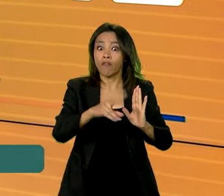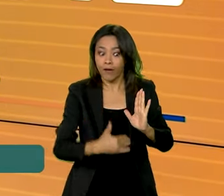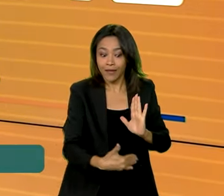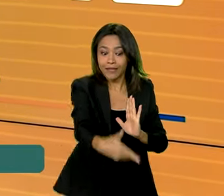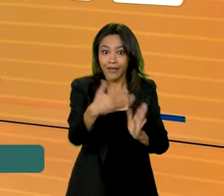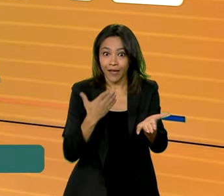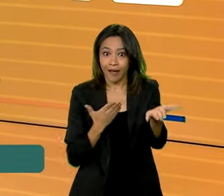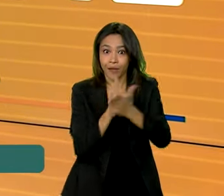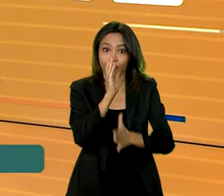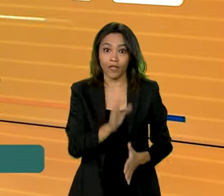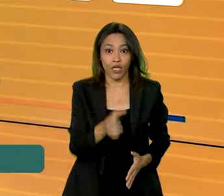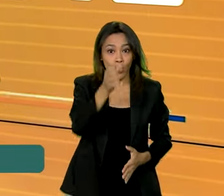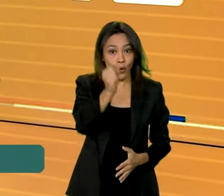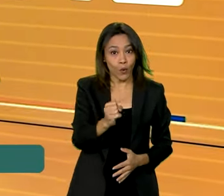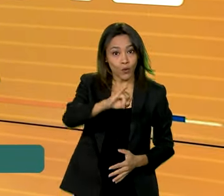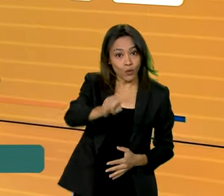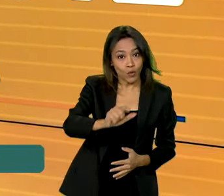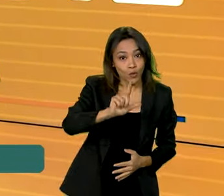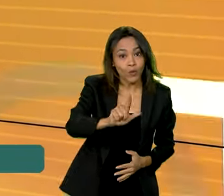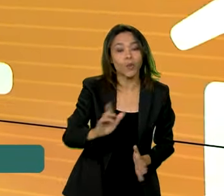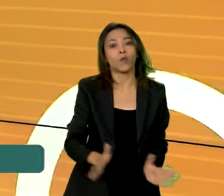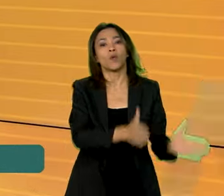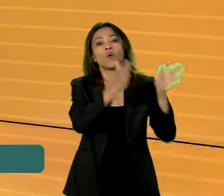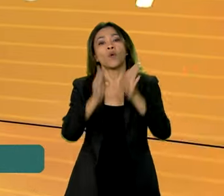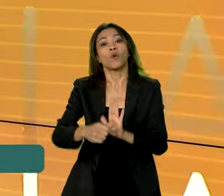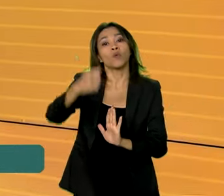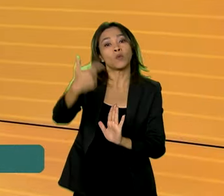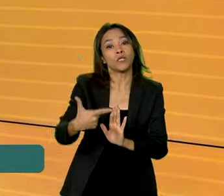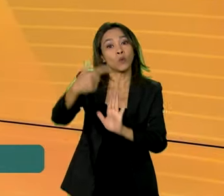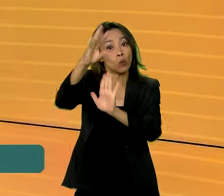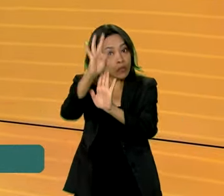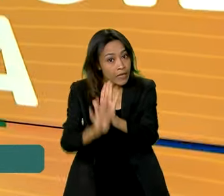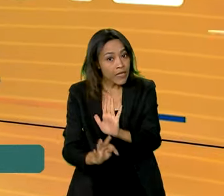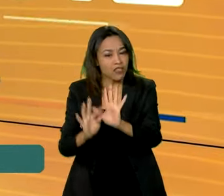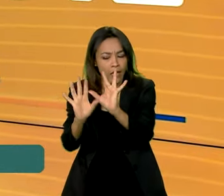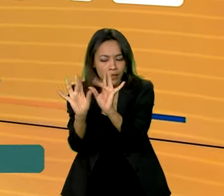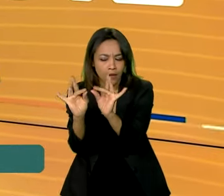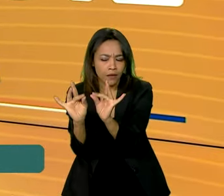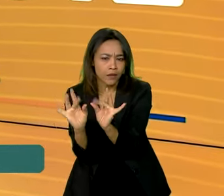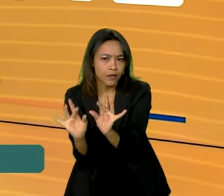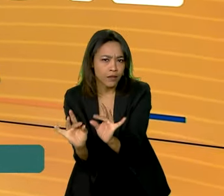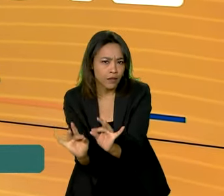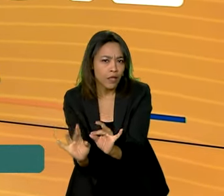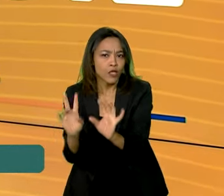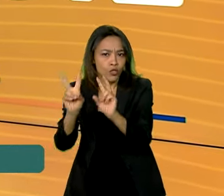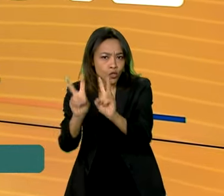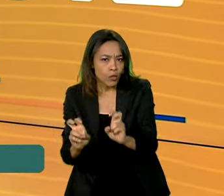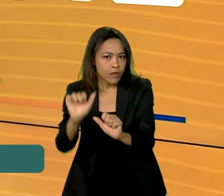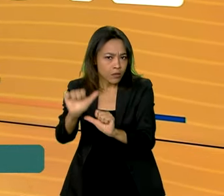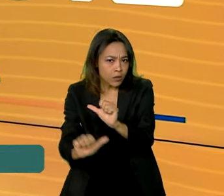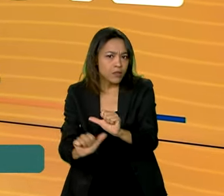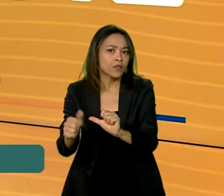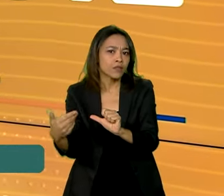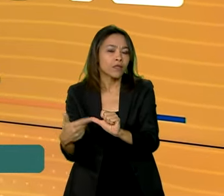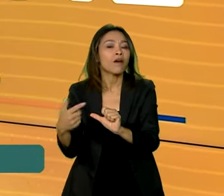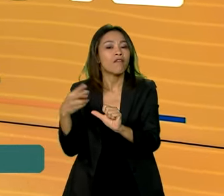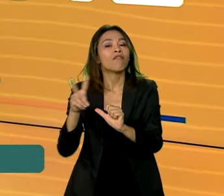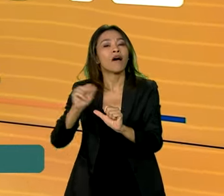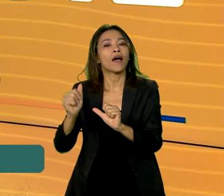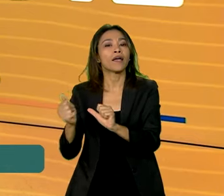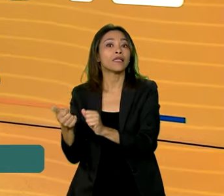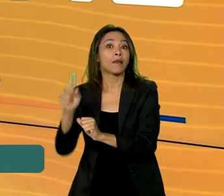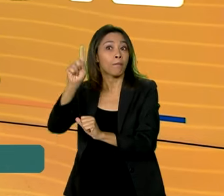julho e que o segundo texto, para regulamentar pontos específicos da reforma, deve chegar ao Congresso na semana que